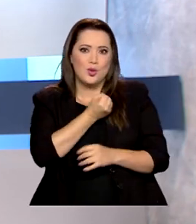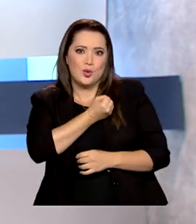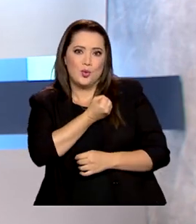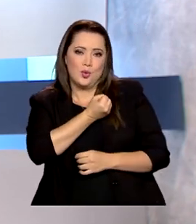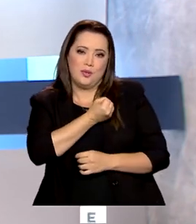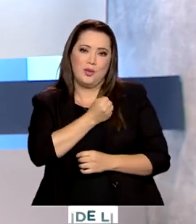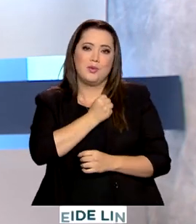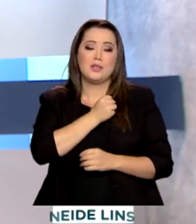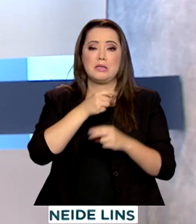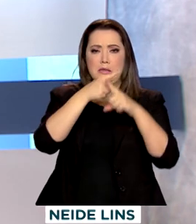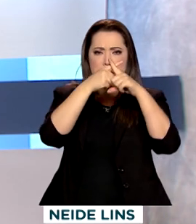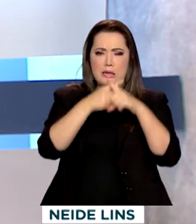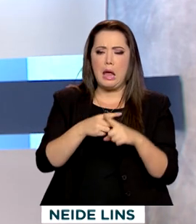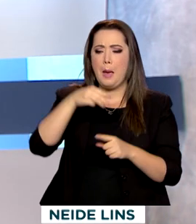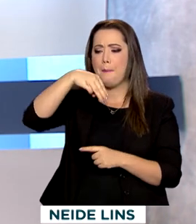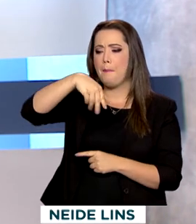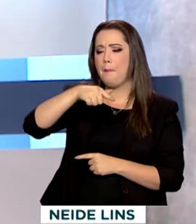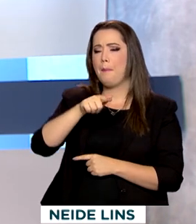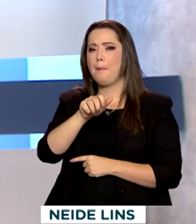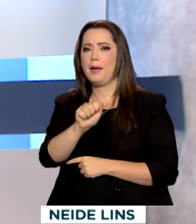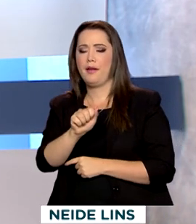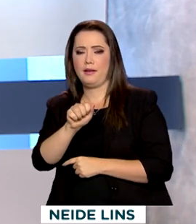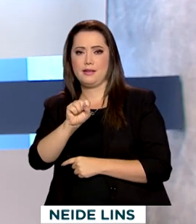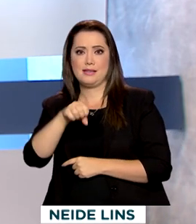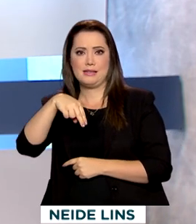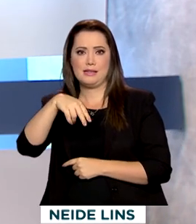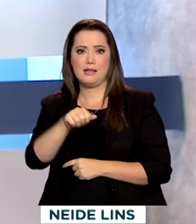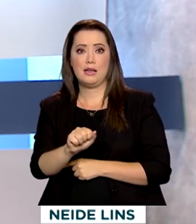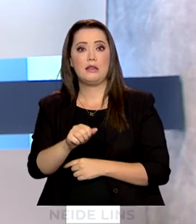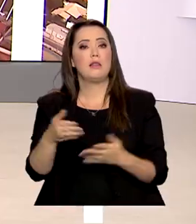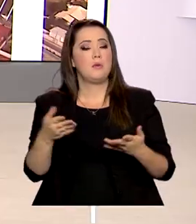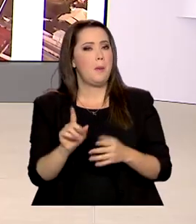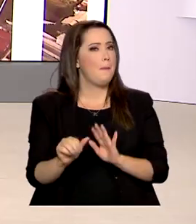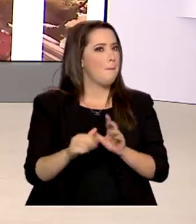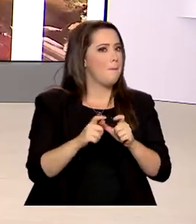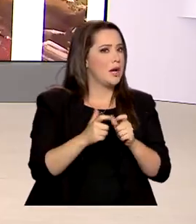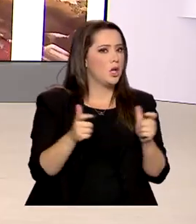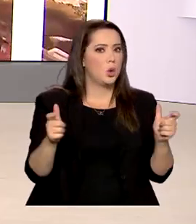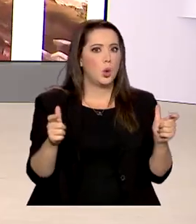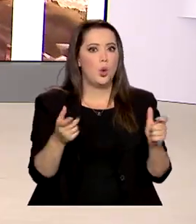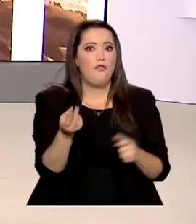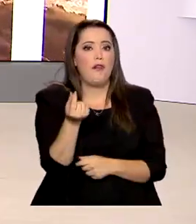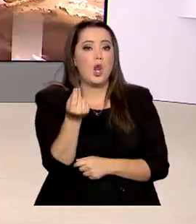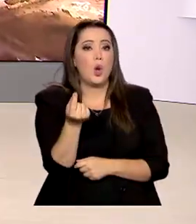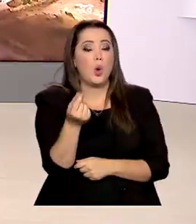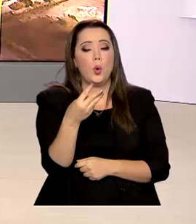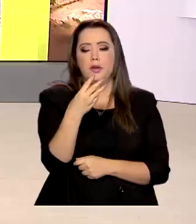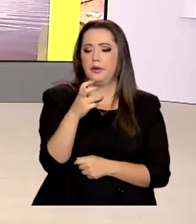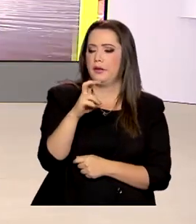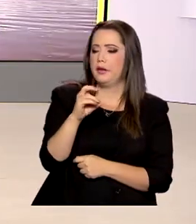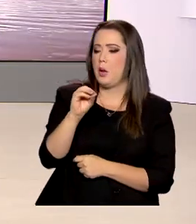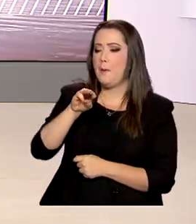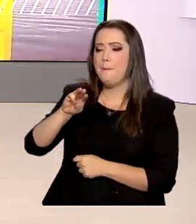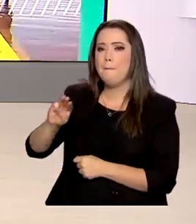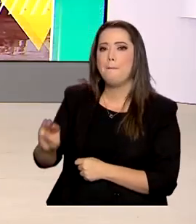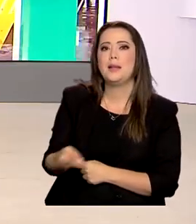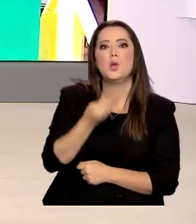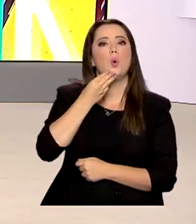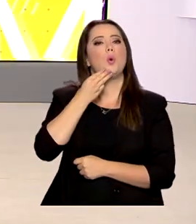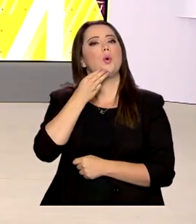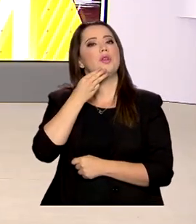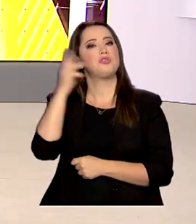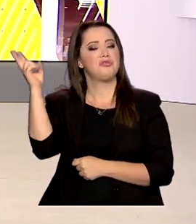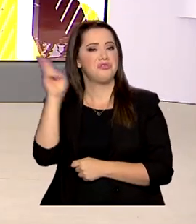maior da história, 350 milhões de reais. Vamos agora ao vivo falar com a repórter Ana Luísa Prazer, que está em